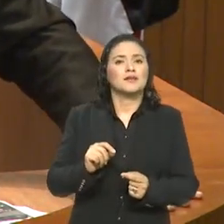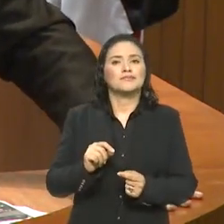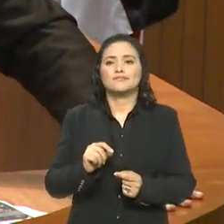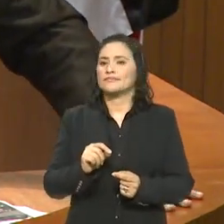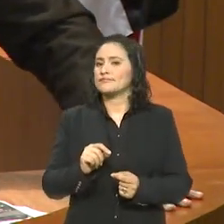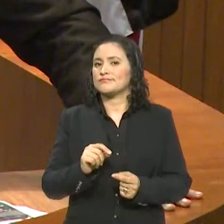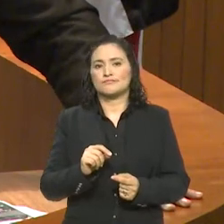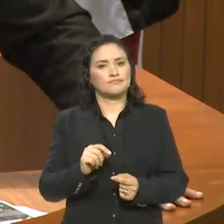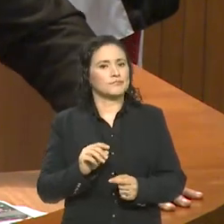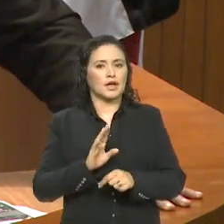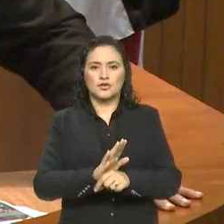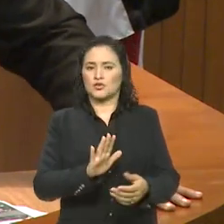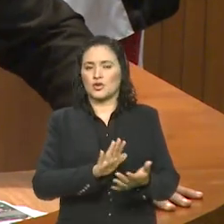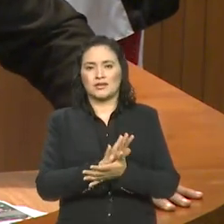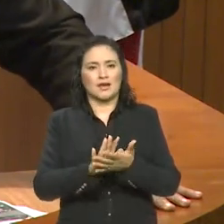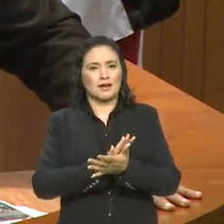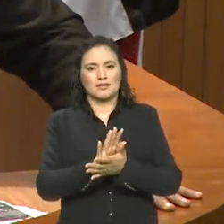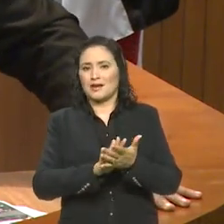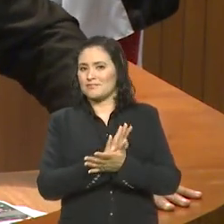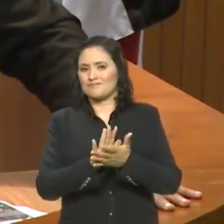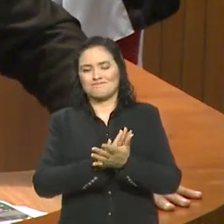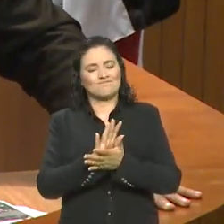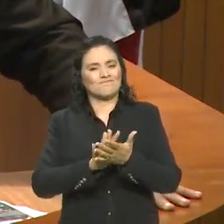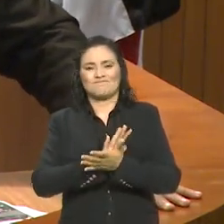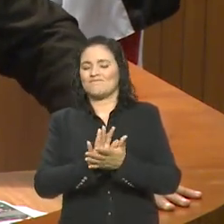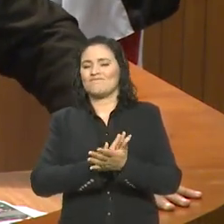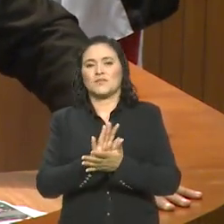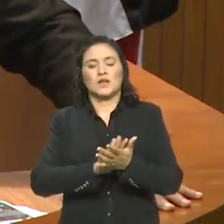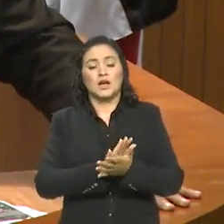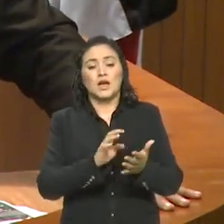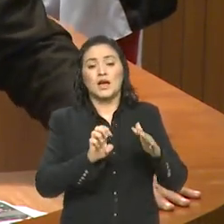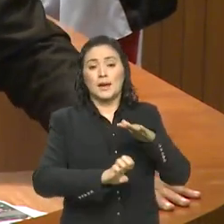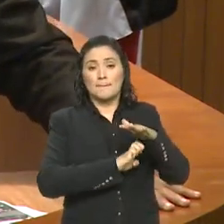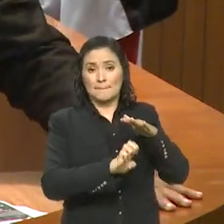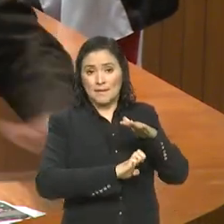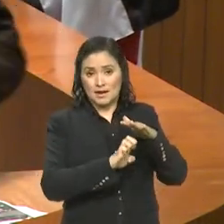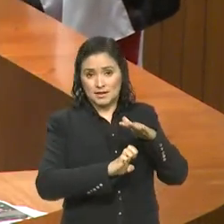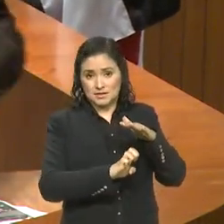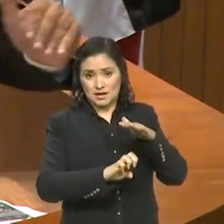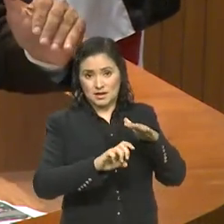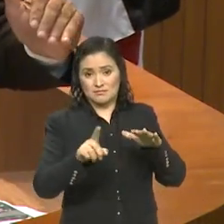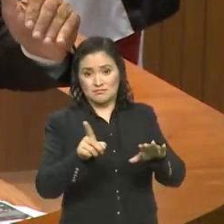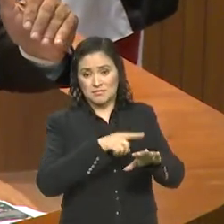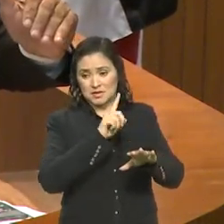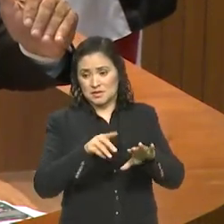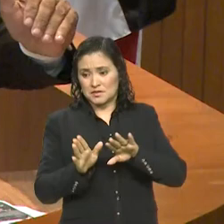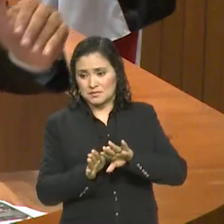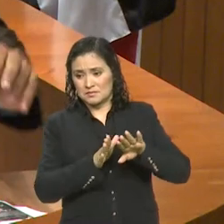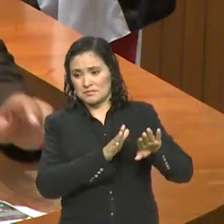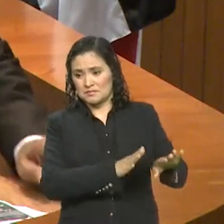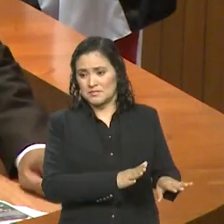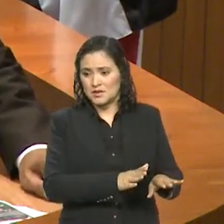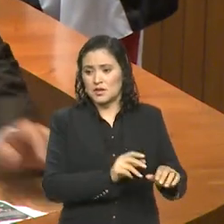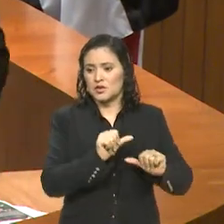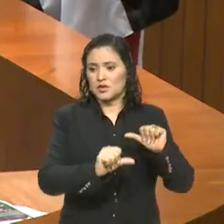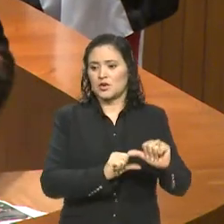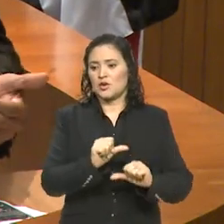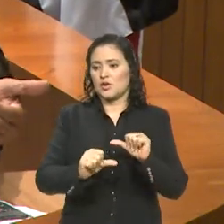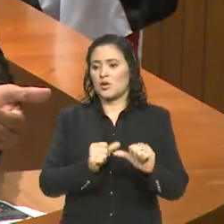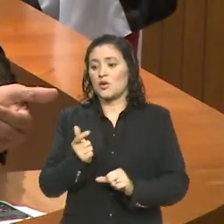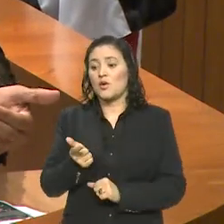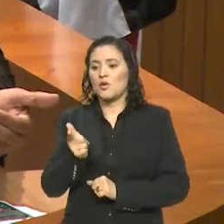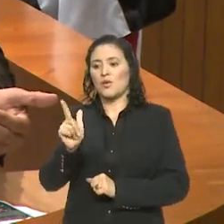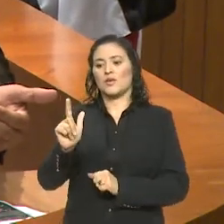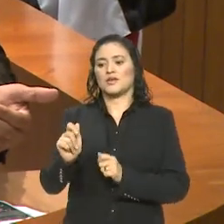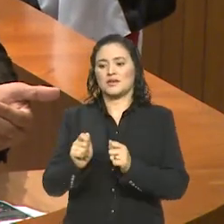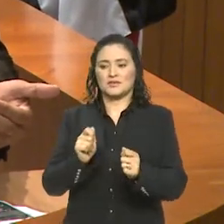estatal, tomou os ferros de uma empresa, chamada Serviponto, e disse, a partir de agora nós vamos administrar. E